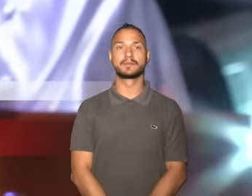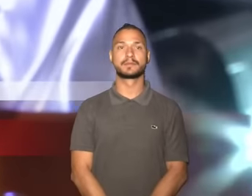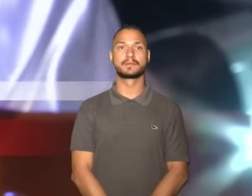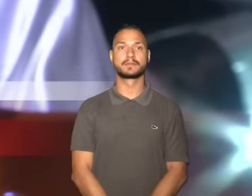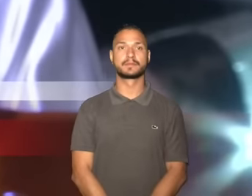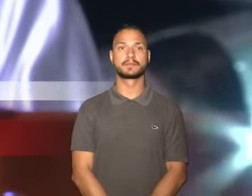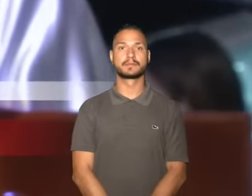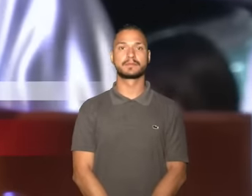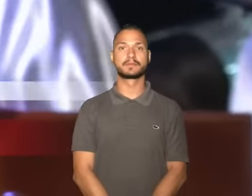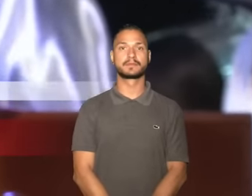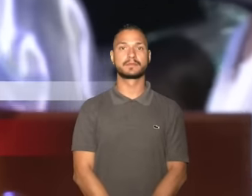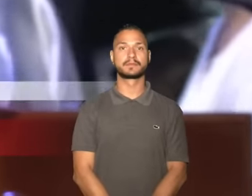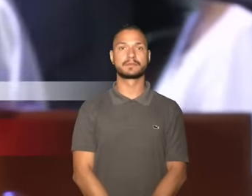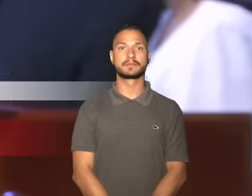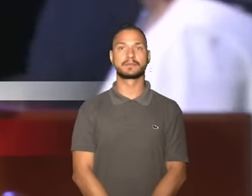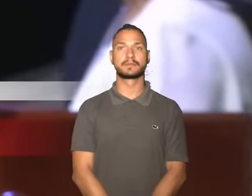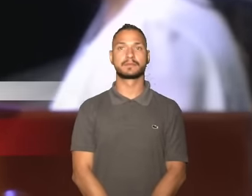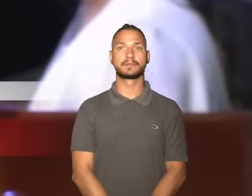Tá? Ok?